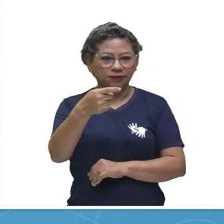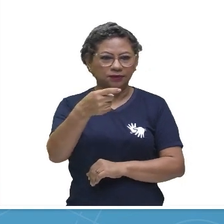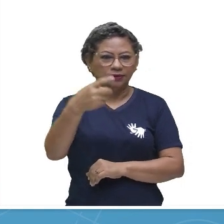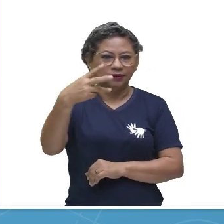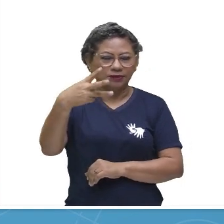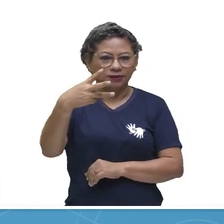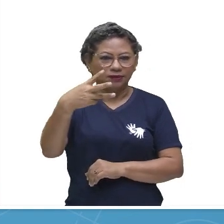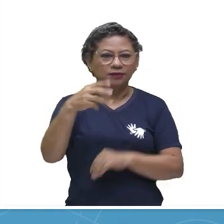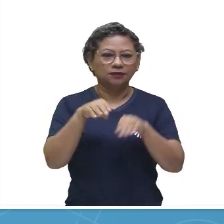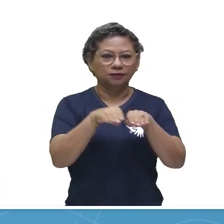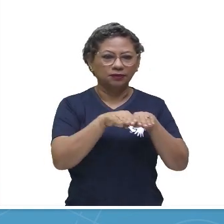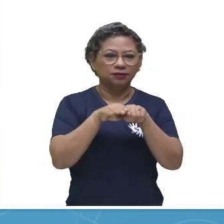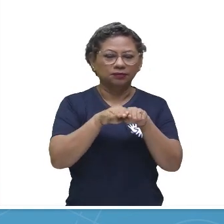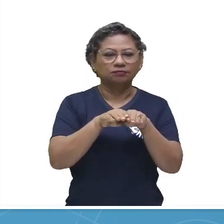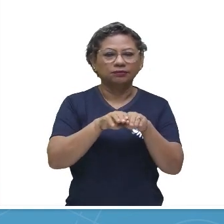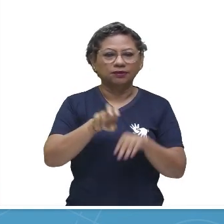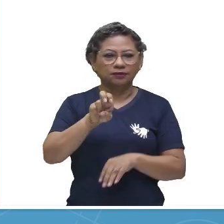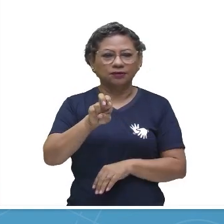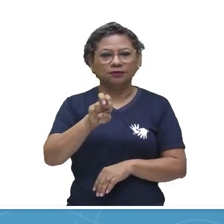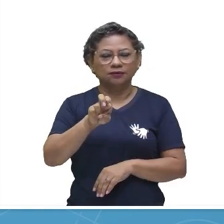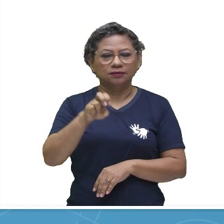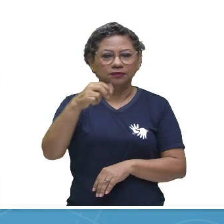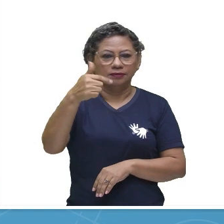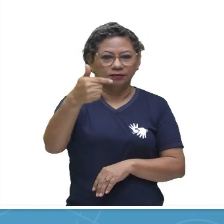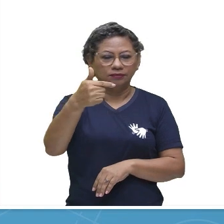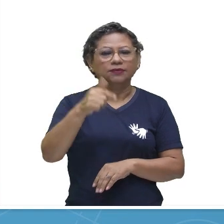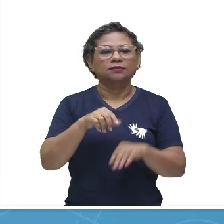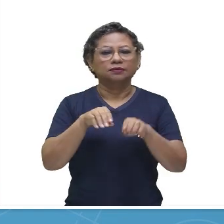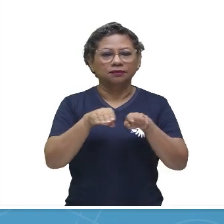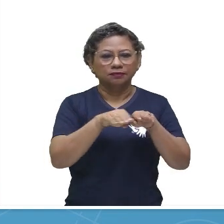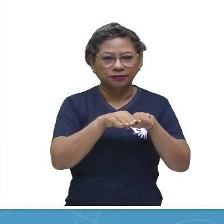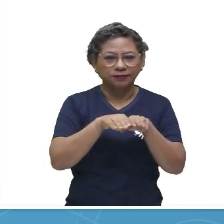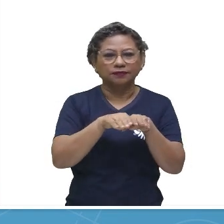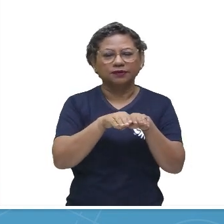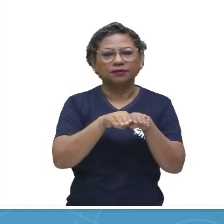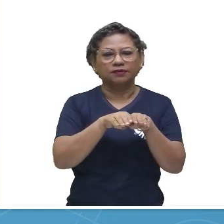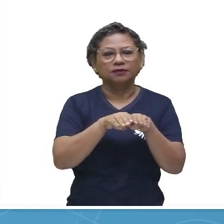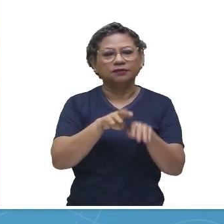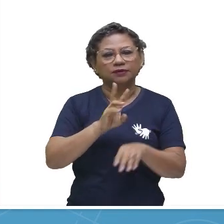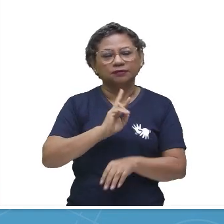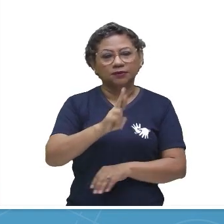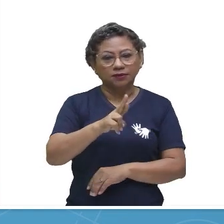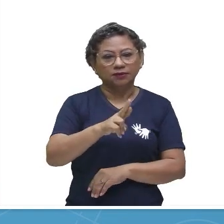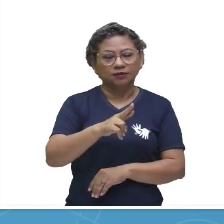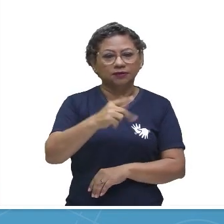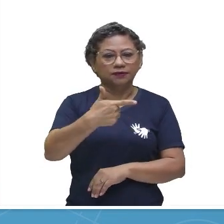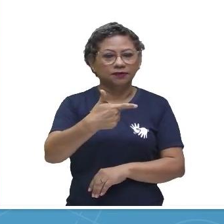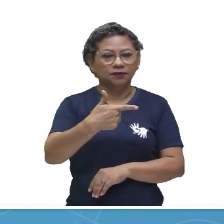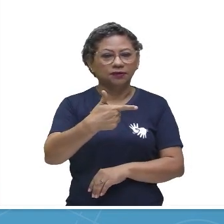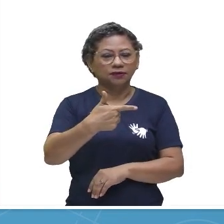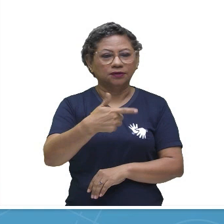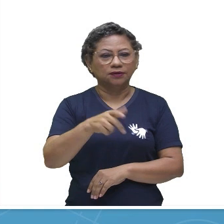5. 5 menos 3, 2, né? 5 ao quadrado, 25. Lembrando que nesse caso a gente tem